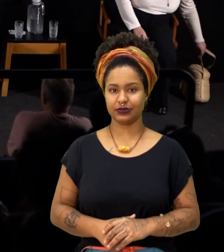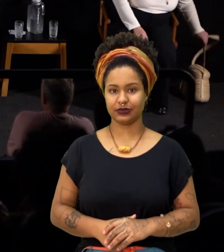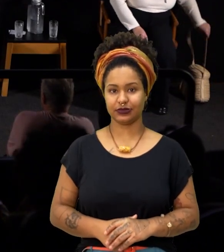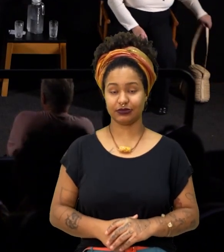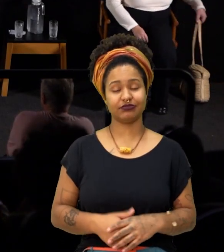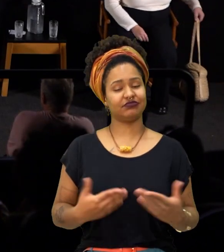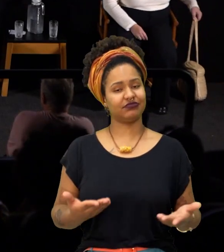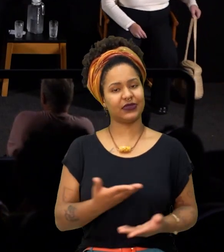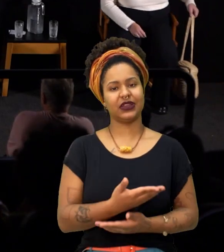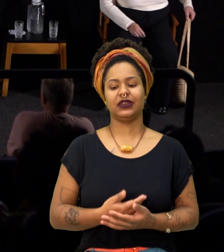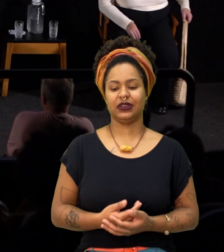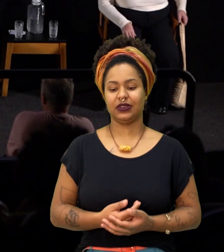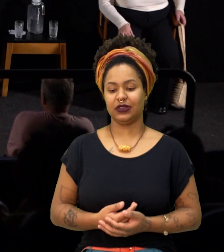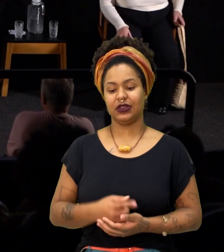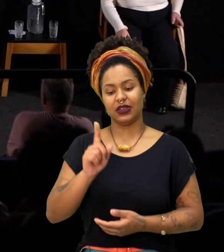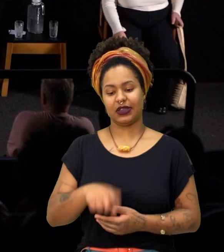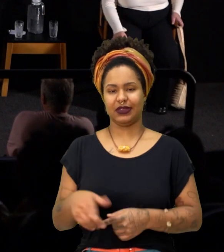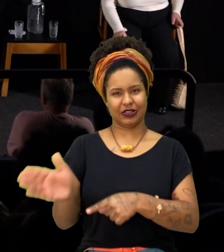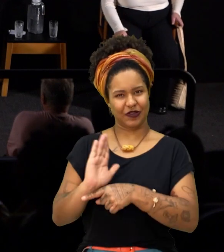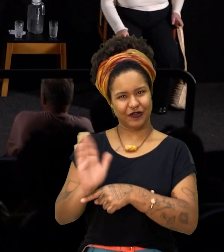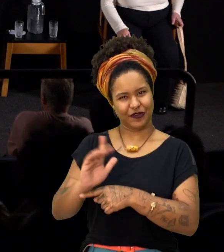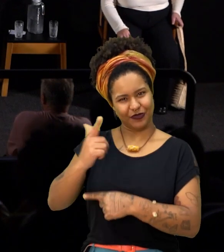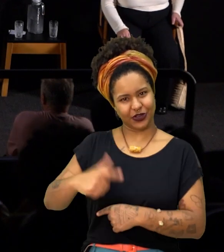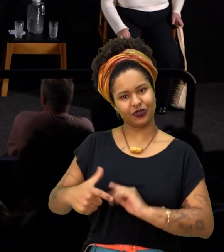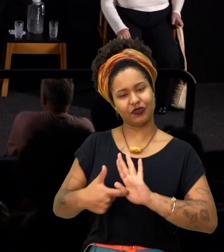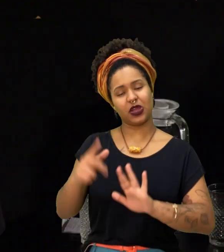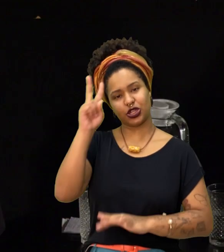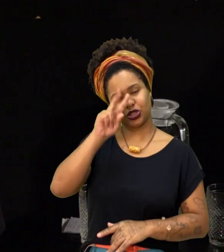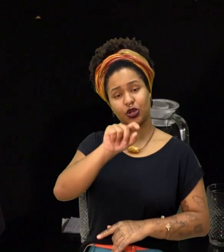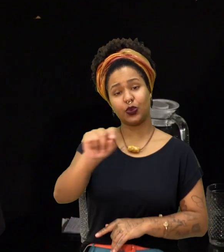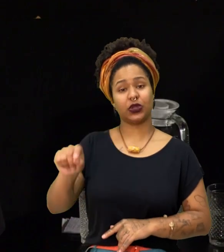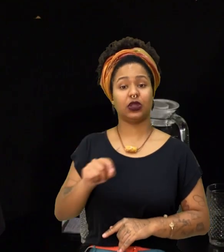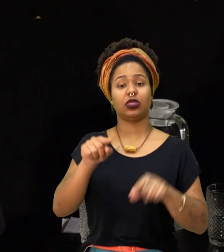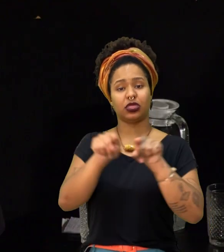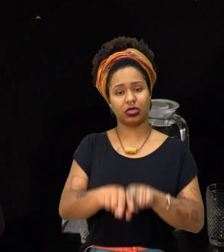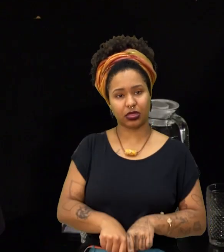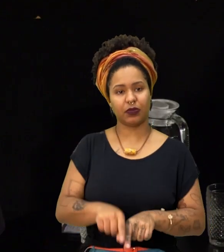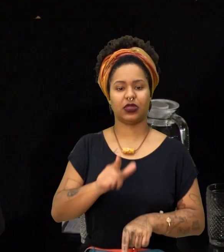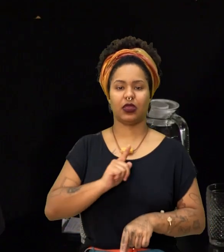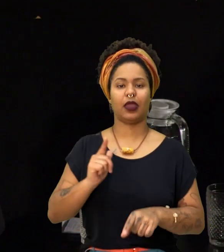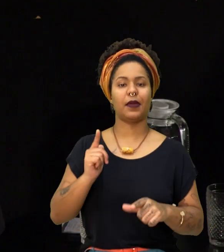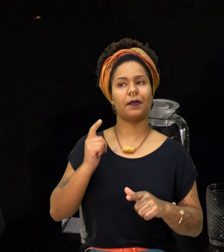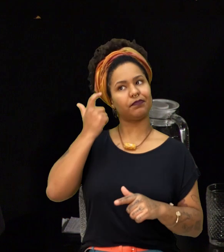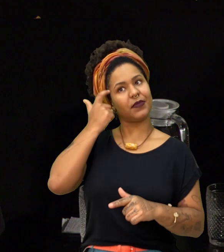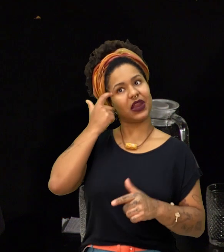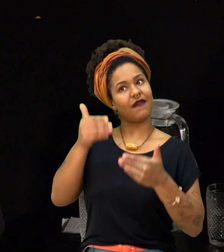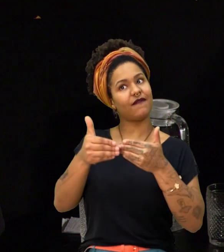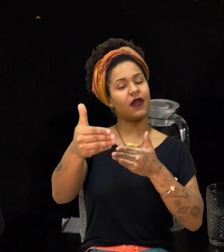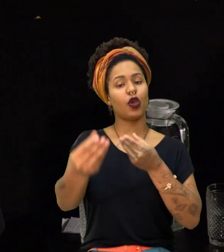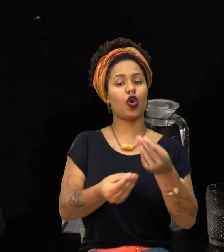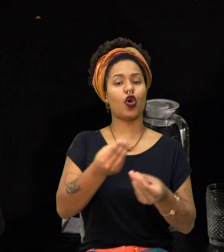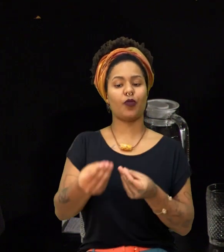Isso estava no filme, né, naquela história que também está nas previsões das